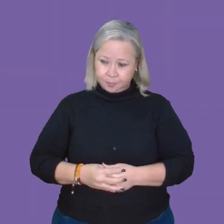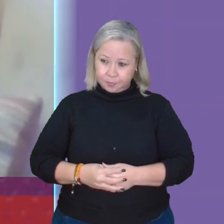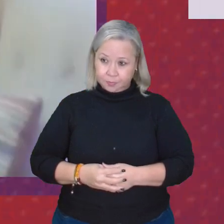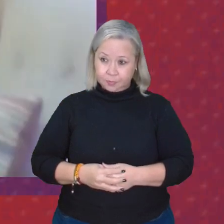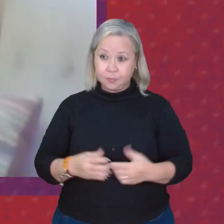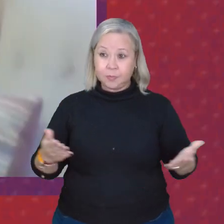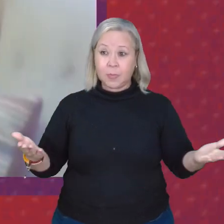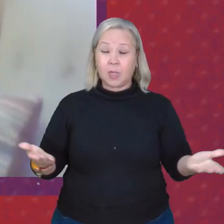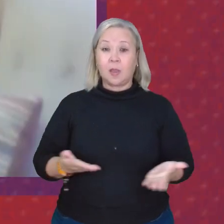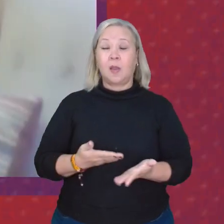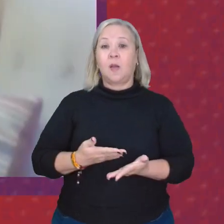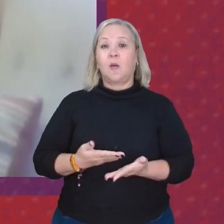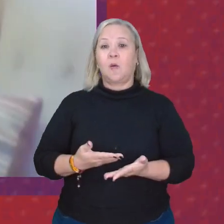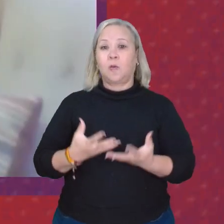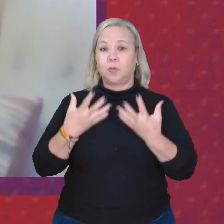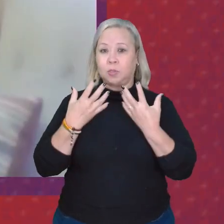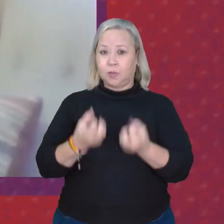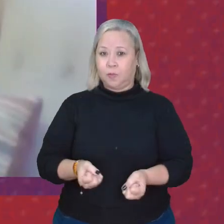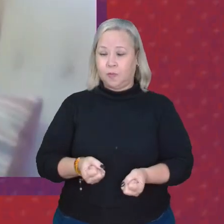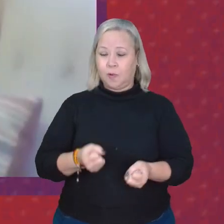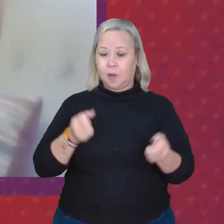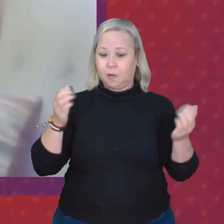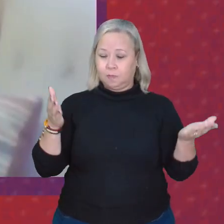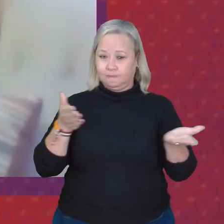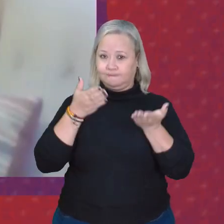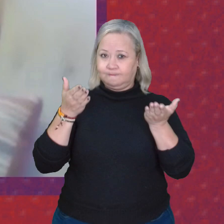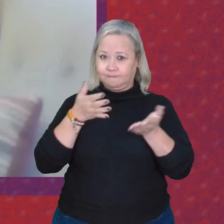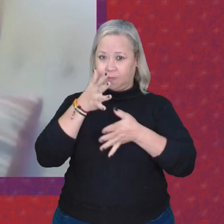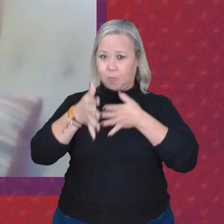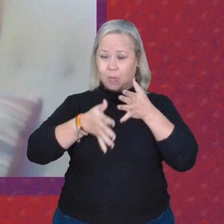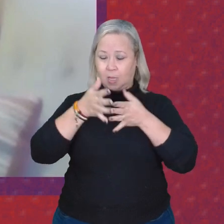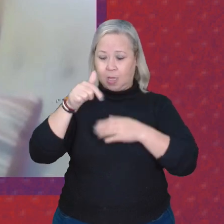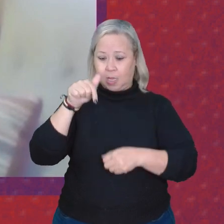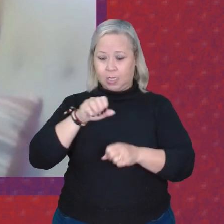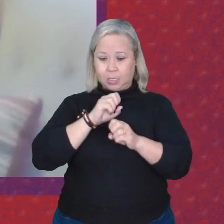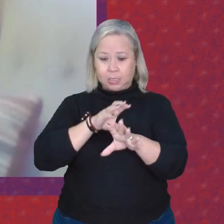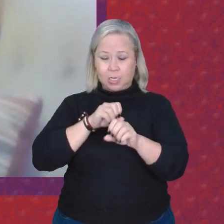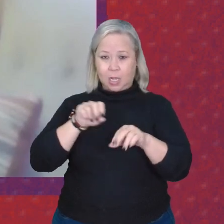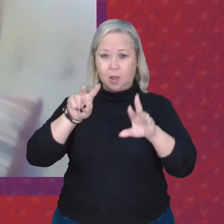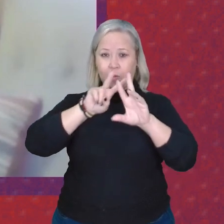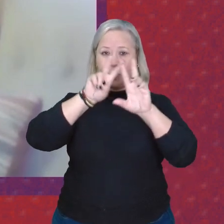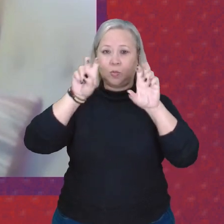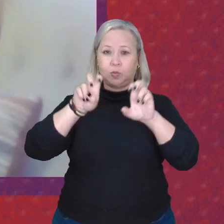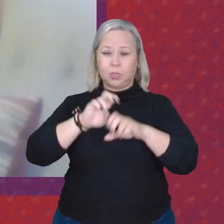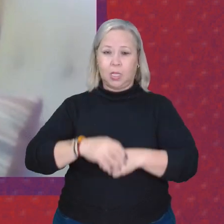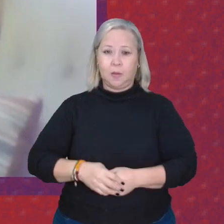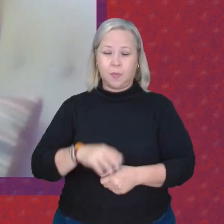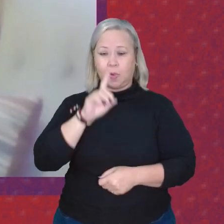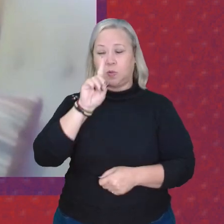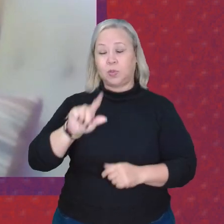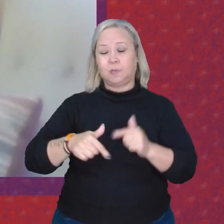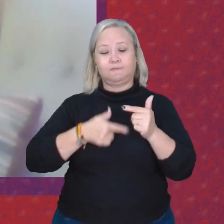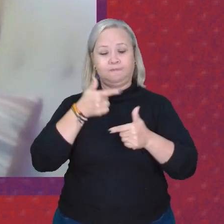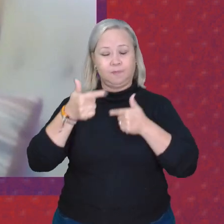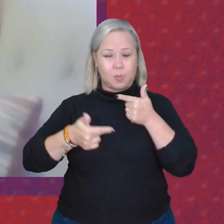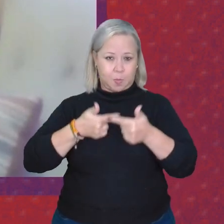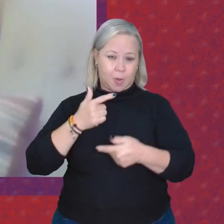Hoje nós vamos tratar nessa aula do tema do direito ao trabalho.